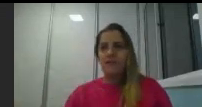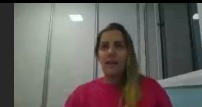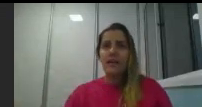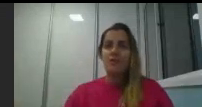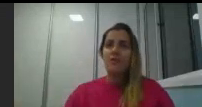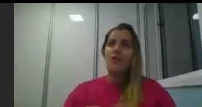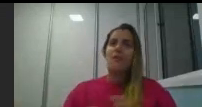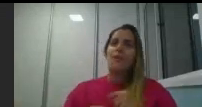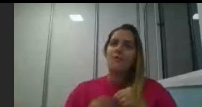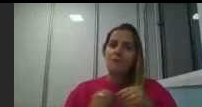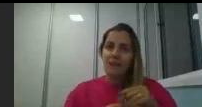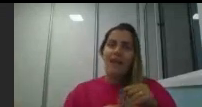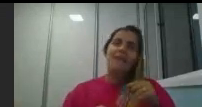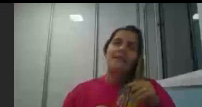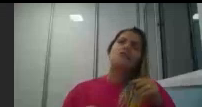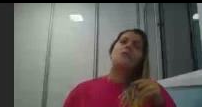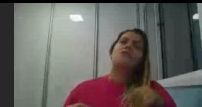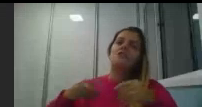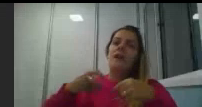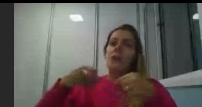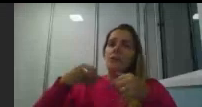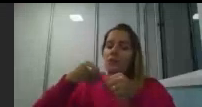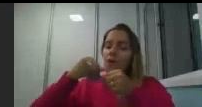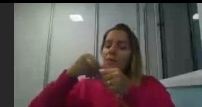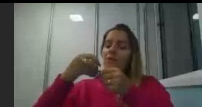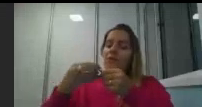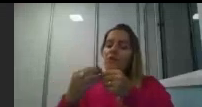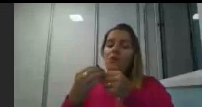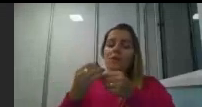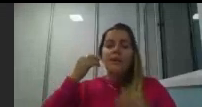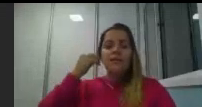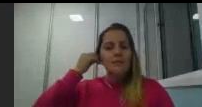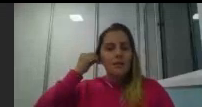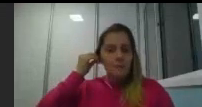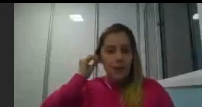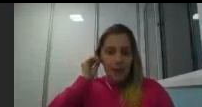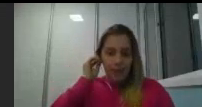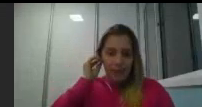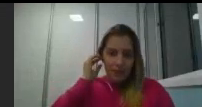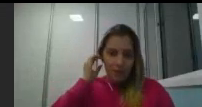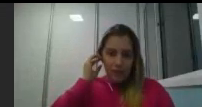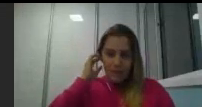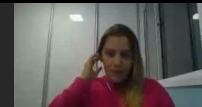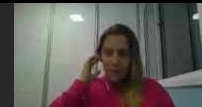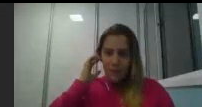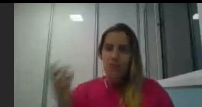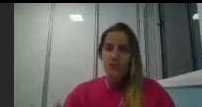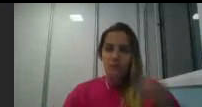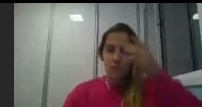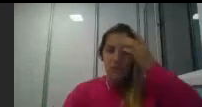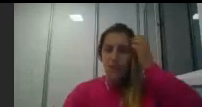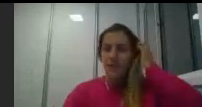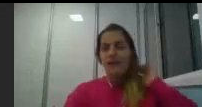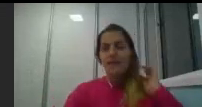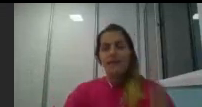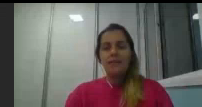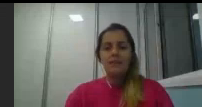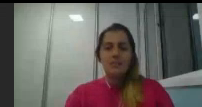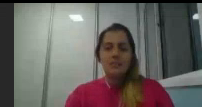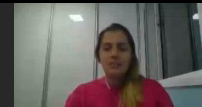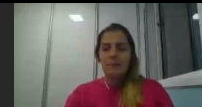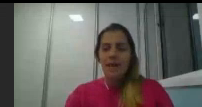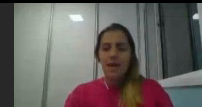muito relacionados a isso, perfil de atletas, como a gente falou, perfil de doenças também, né? De doenças, principalmente as